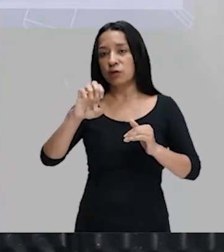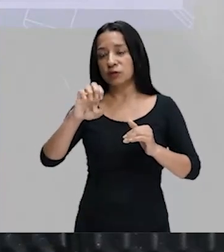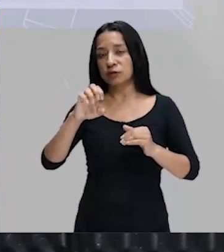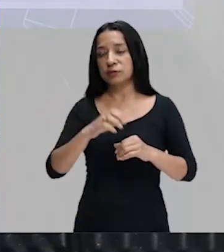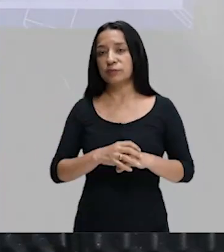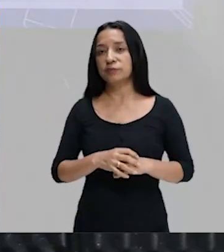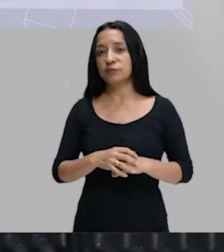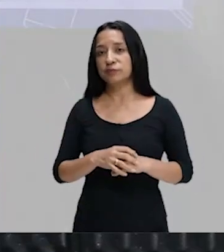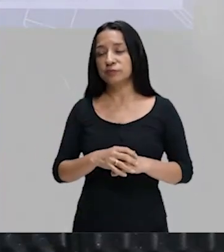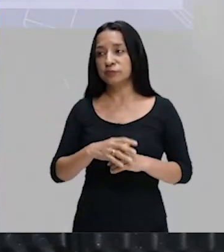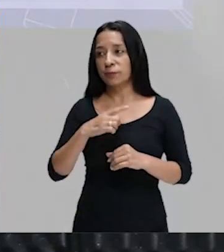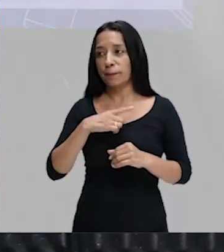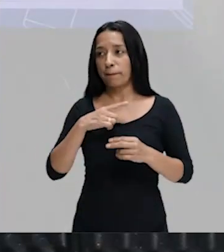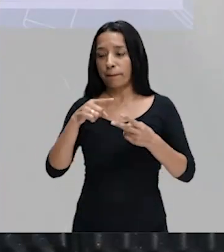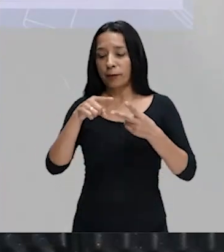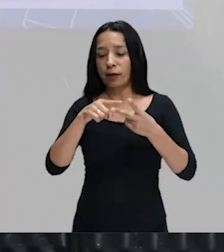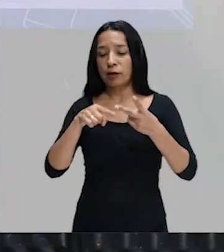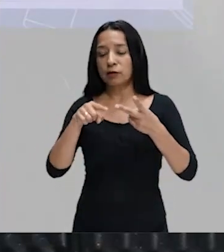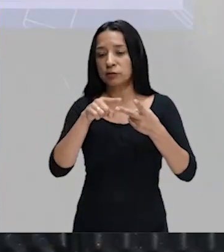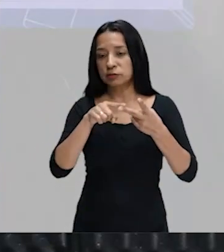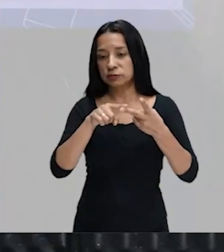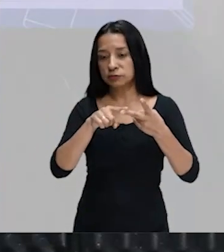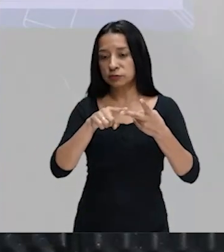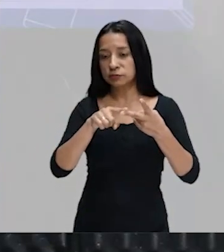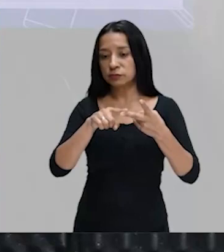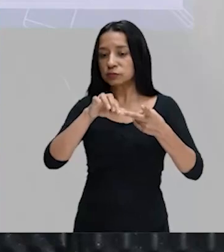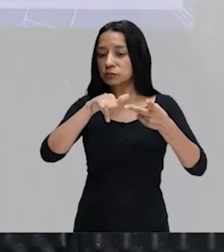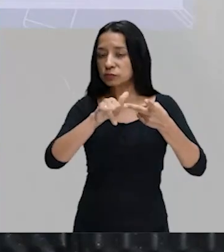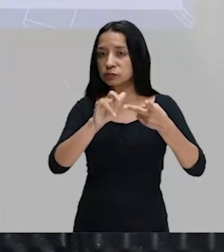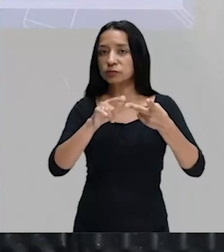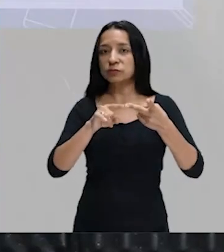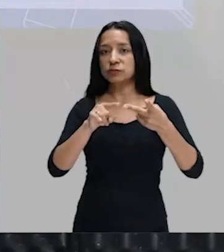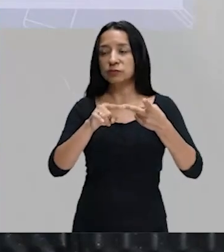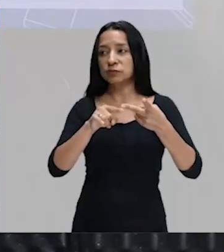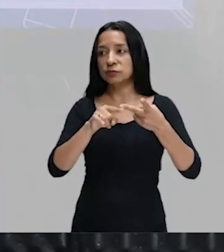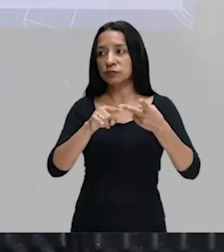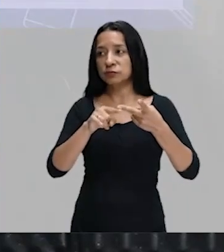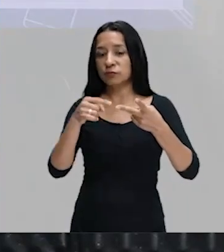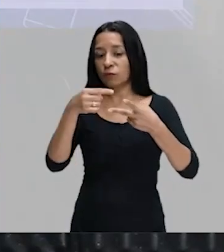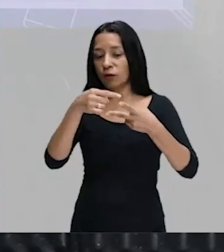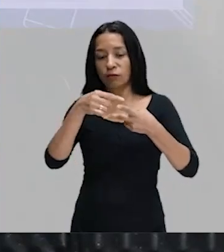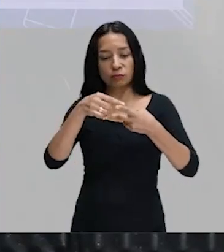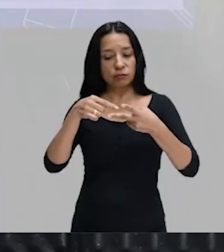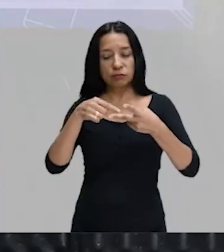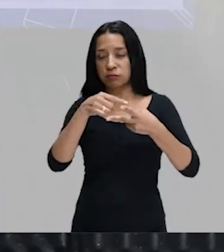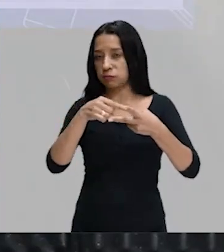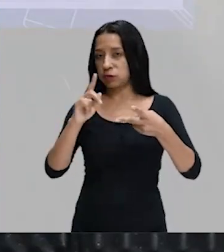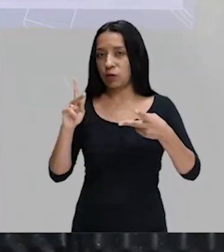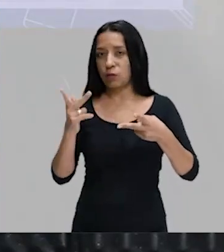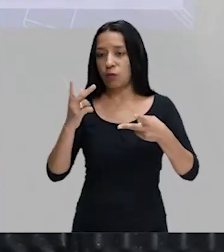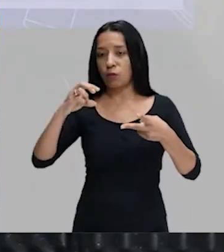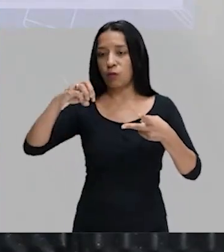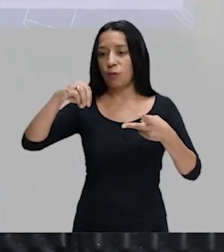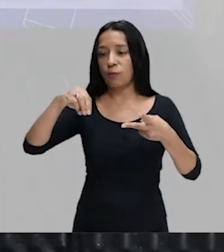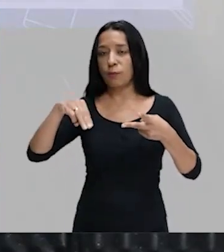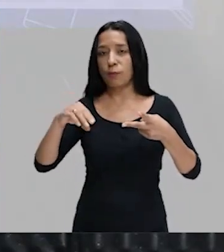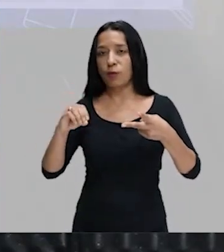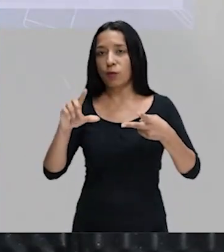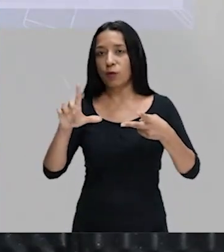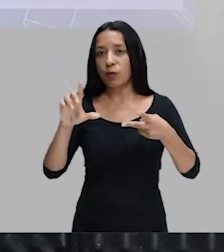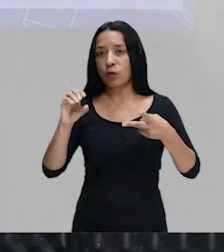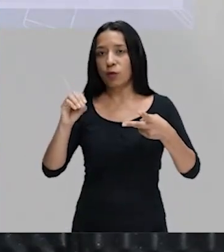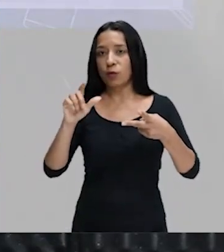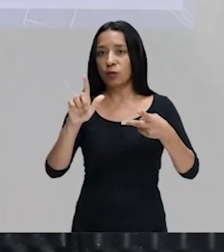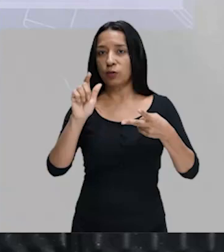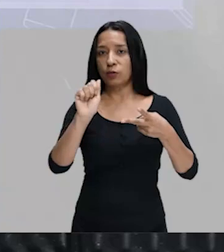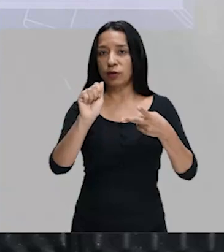Já existe uma região desses dois cromossomos que não é homóloga. Ou seja, eu tenho uma